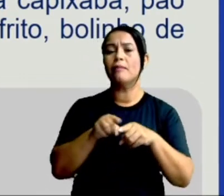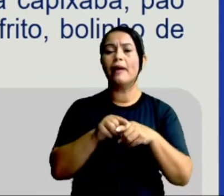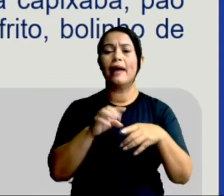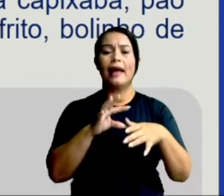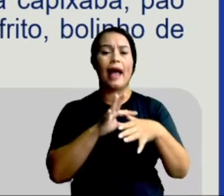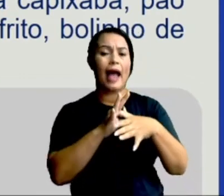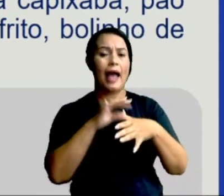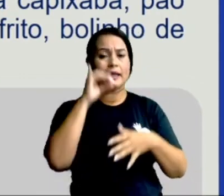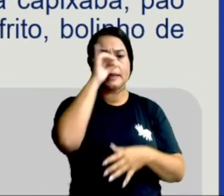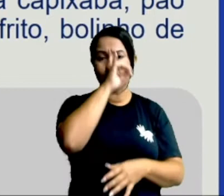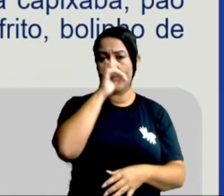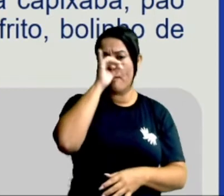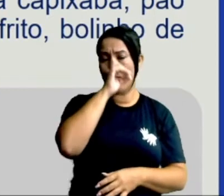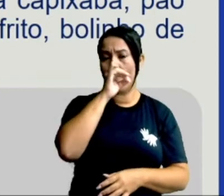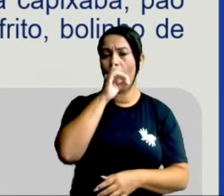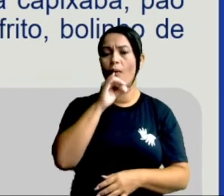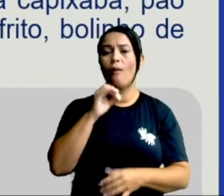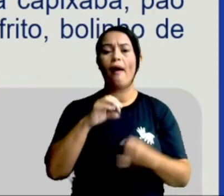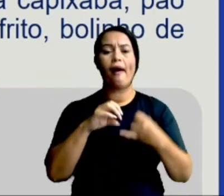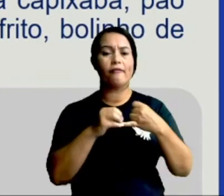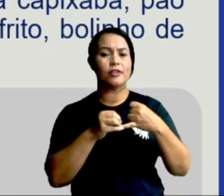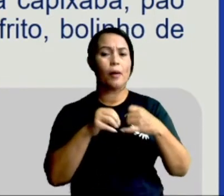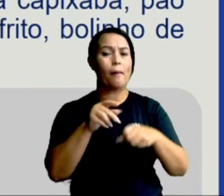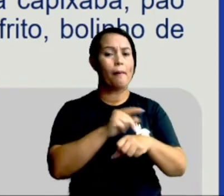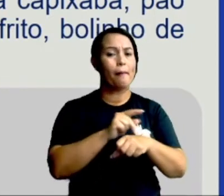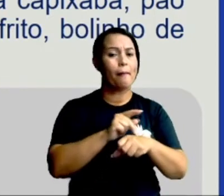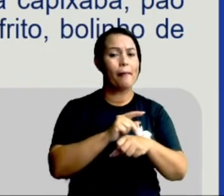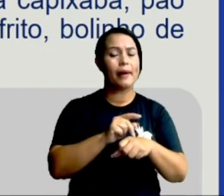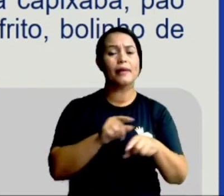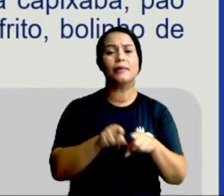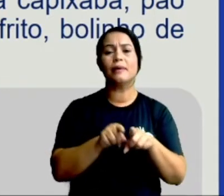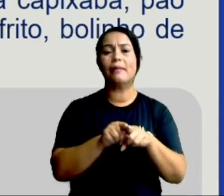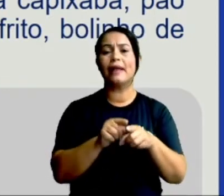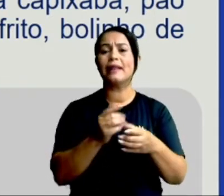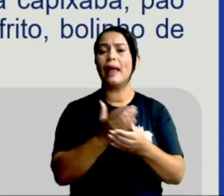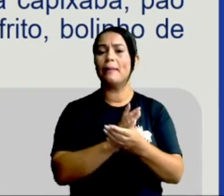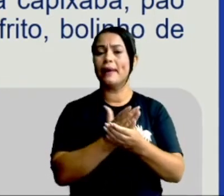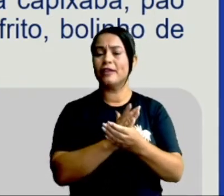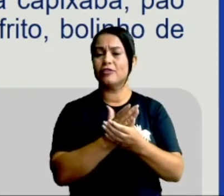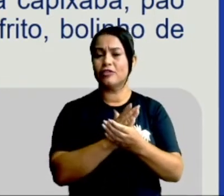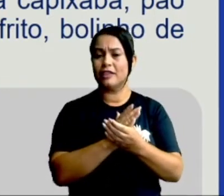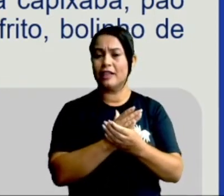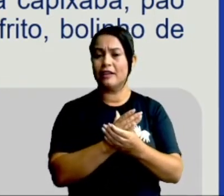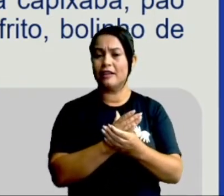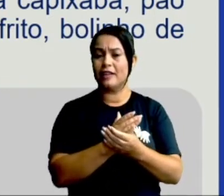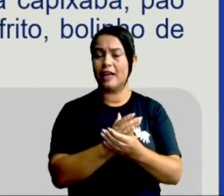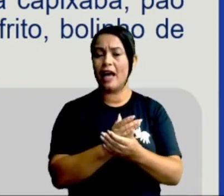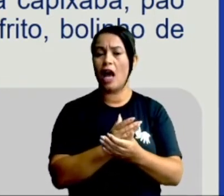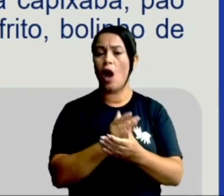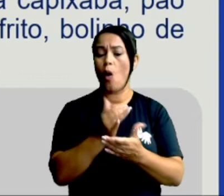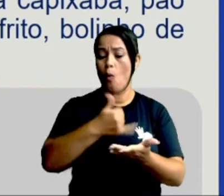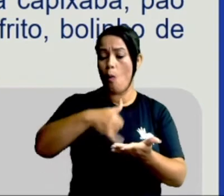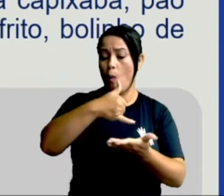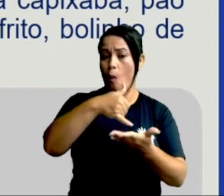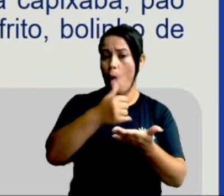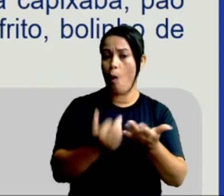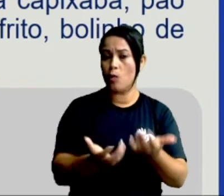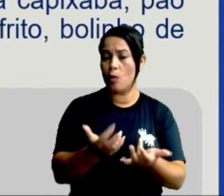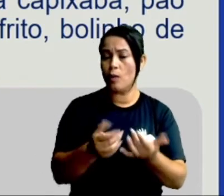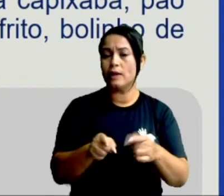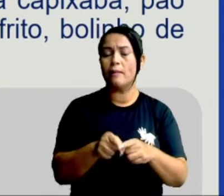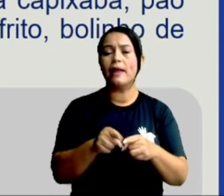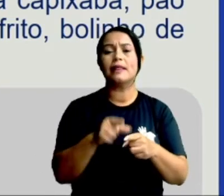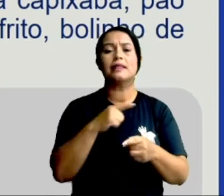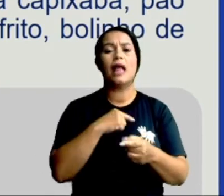carne de porco, feijoada, o aipim frito, o aipim é a macaxeira que a gente conhece, o bolinho